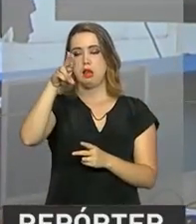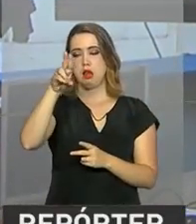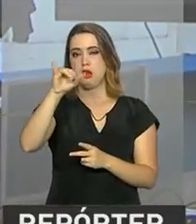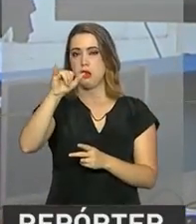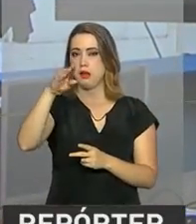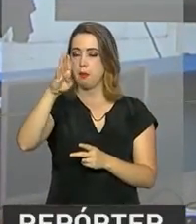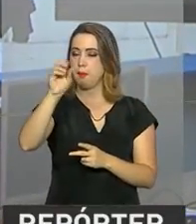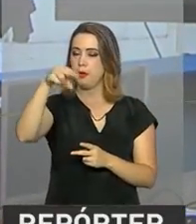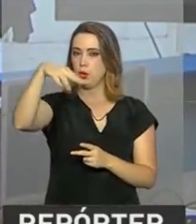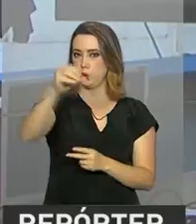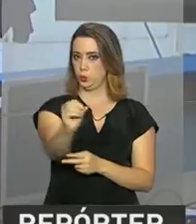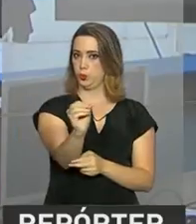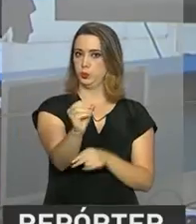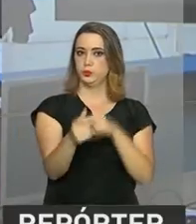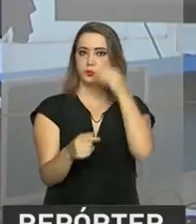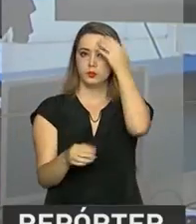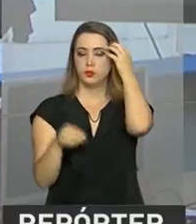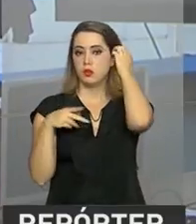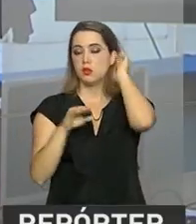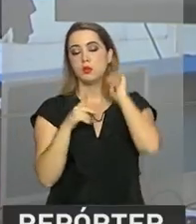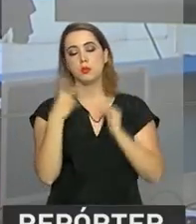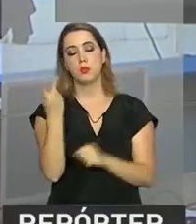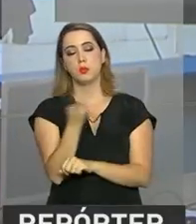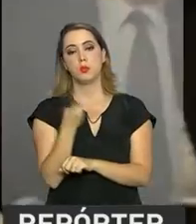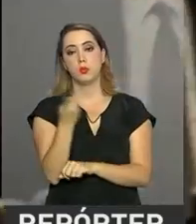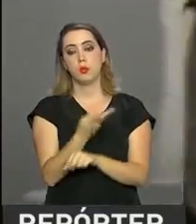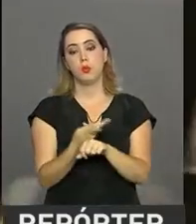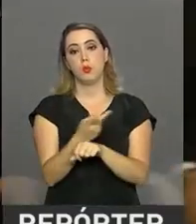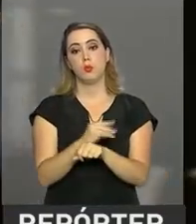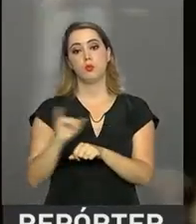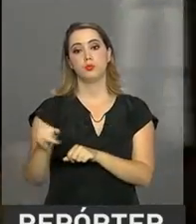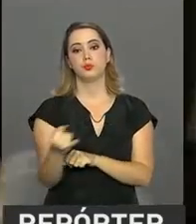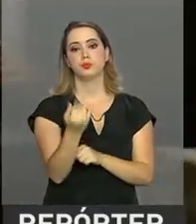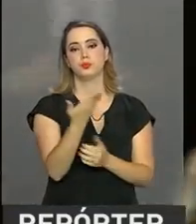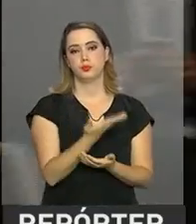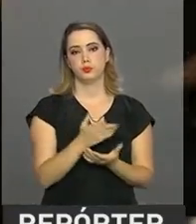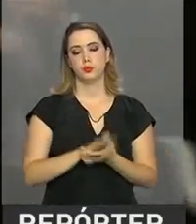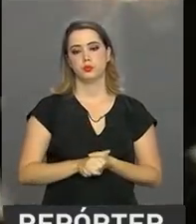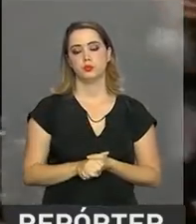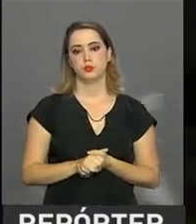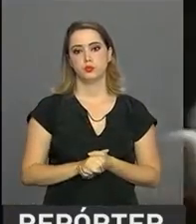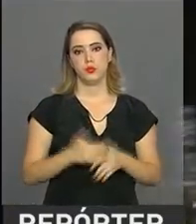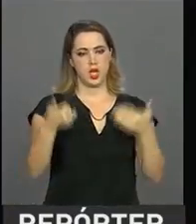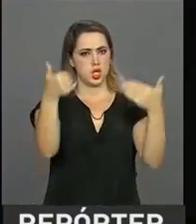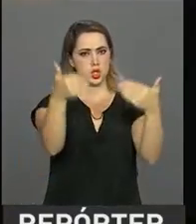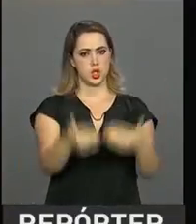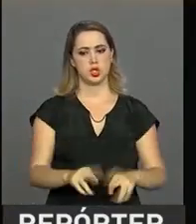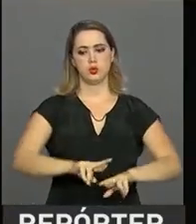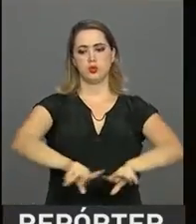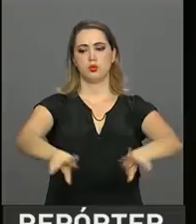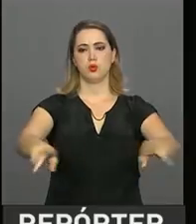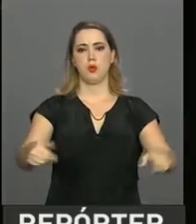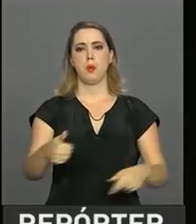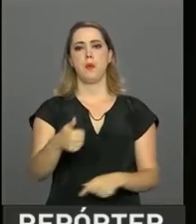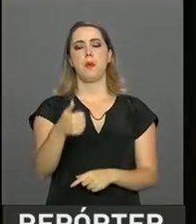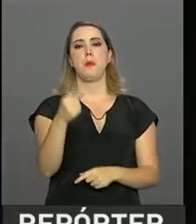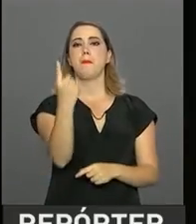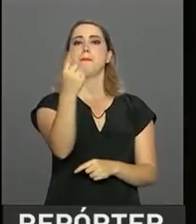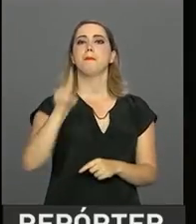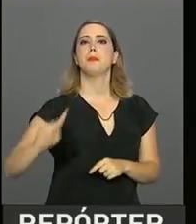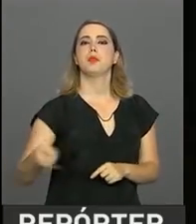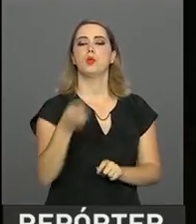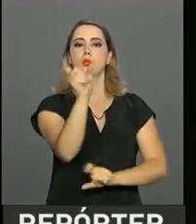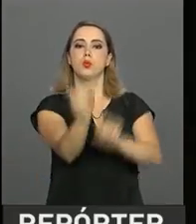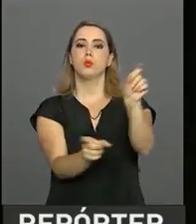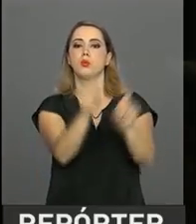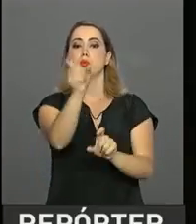buscam oportunidades de negócios aqui no brasil pública michel temer diante de um público de mais de mil pessoas o